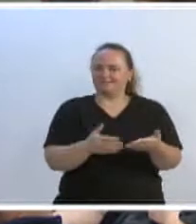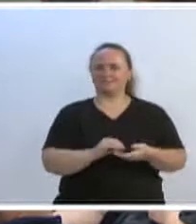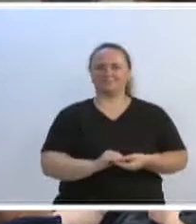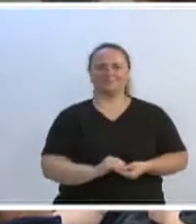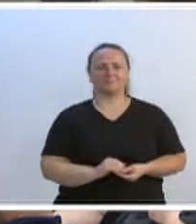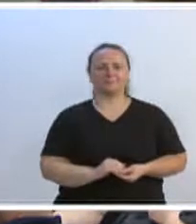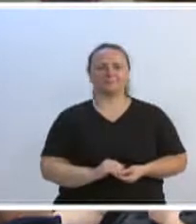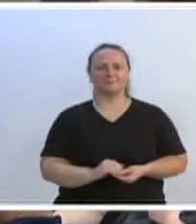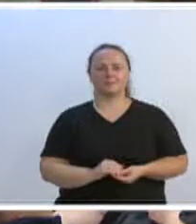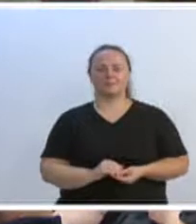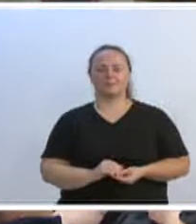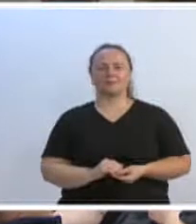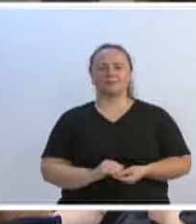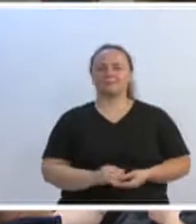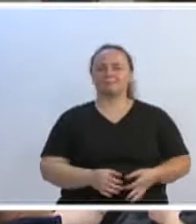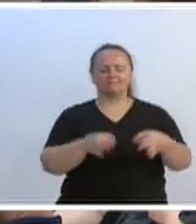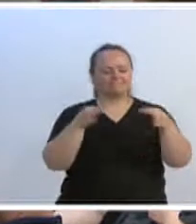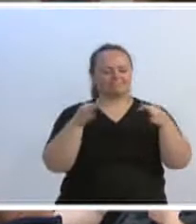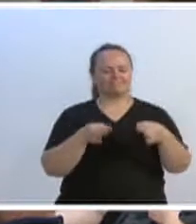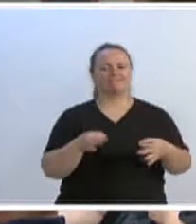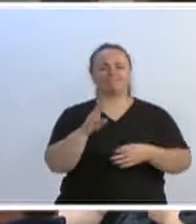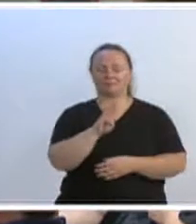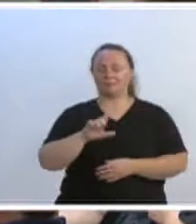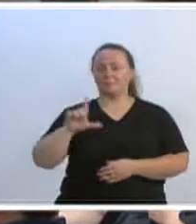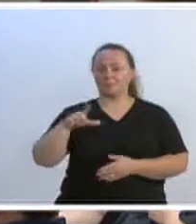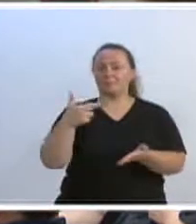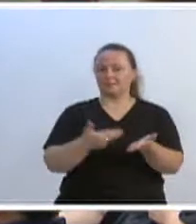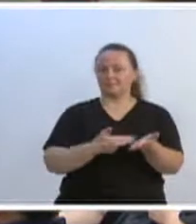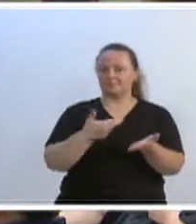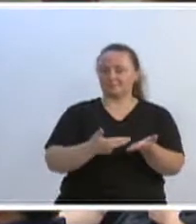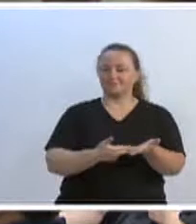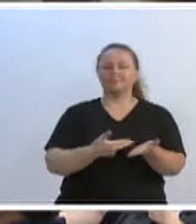Editora e representante da Companhia Hering.